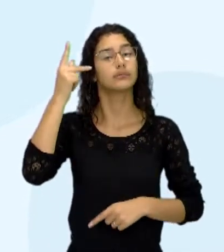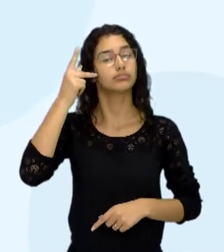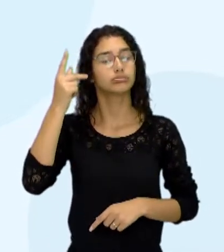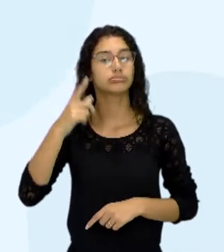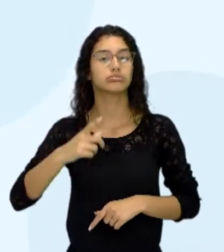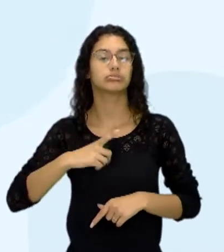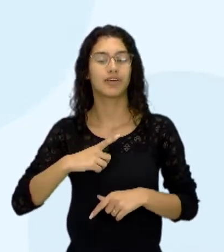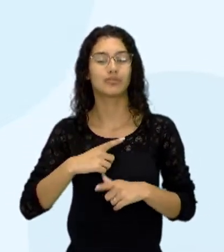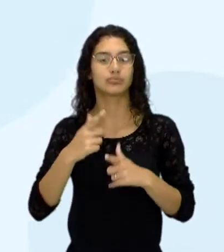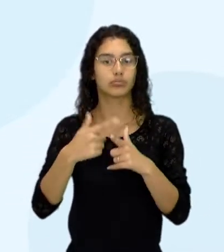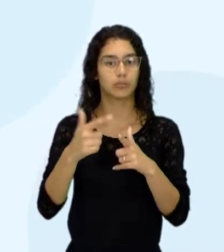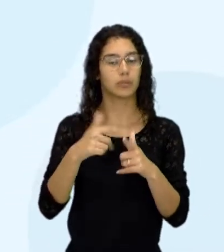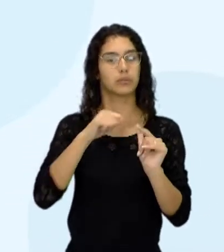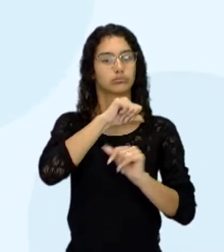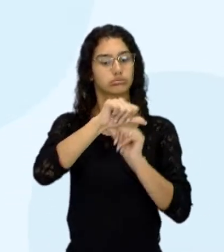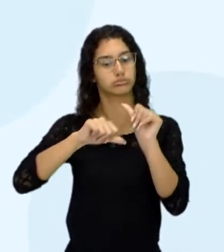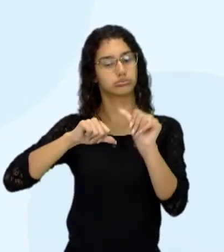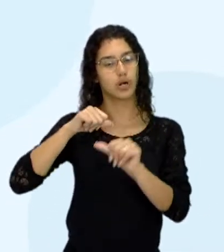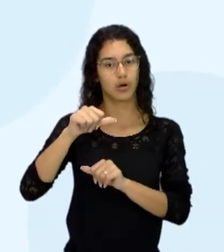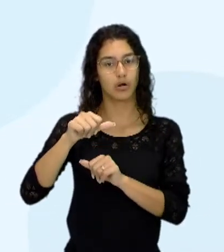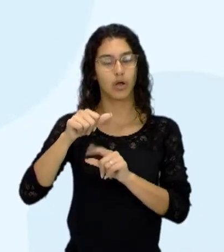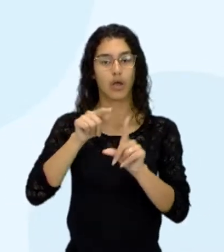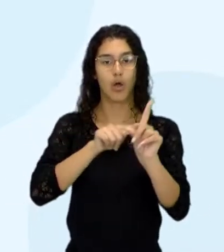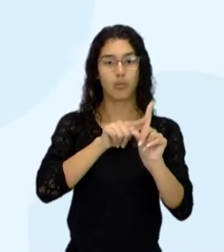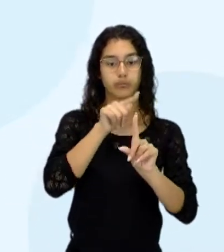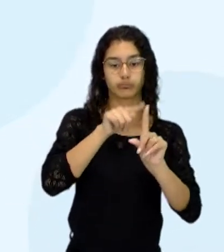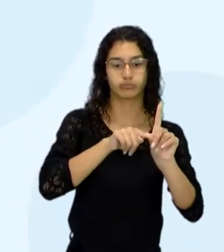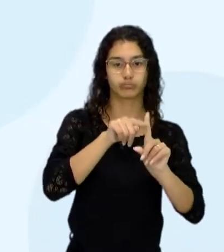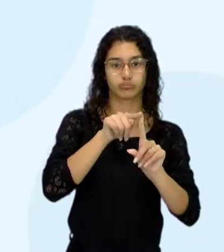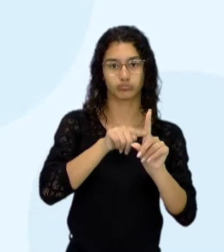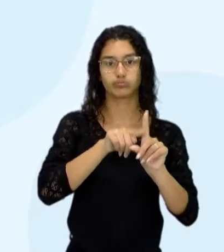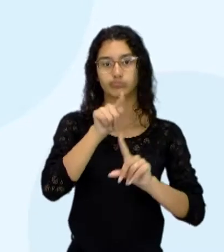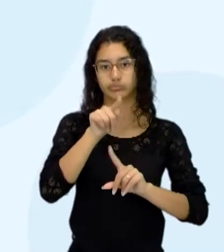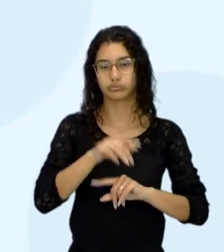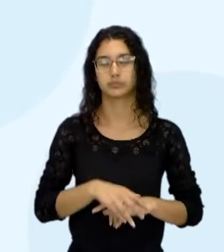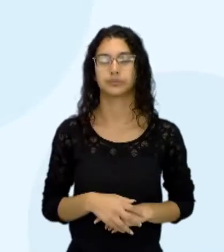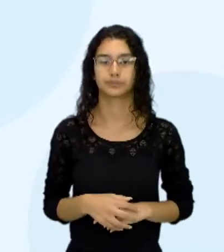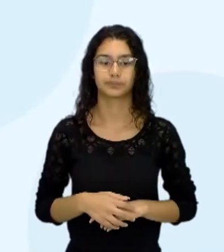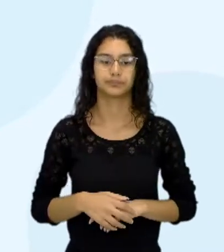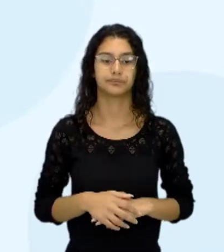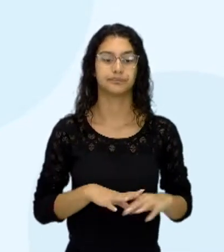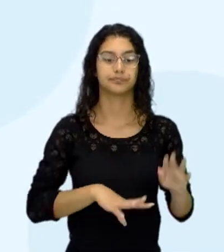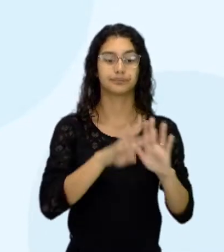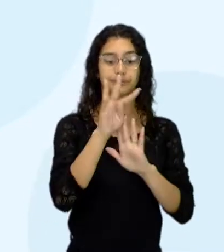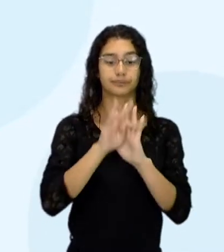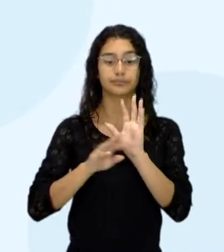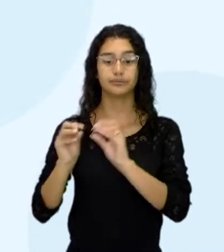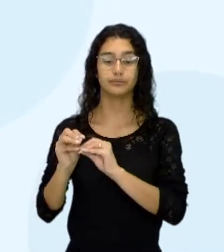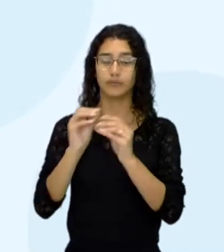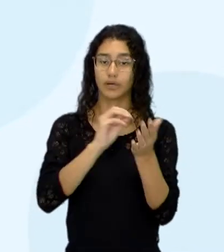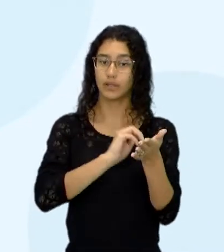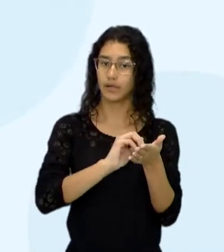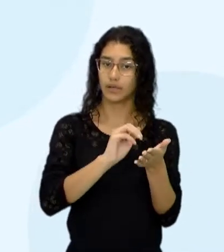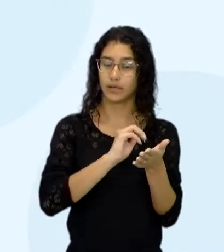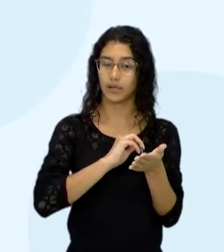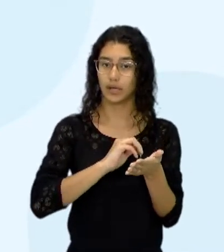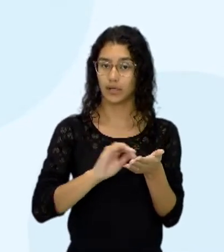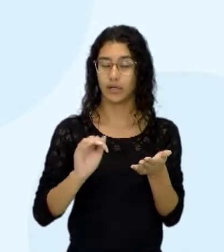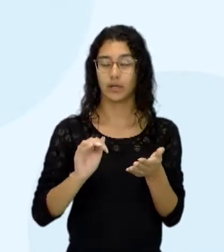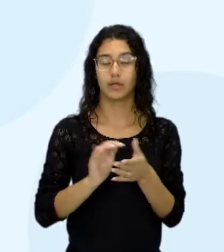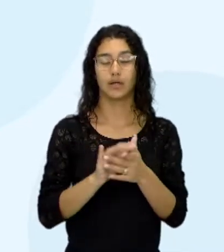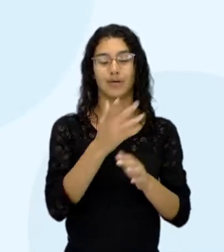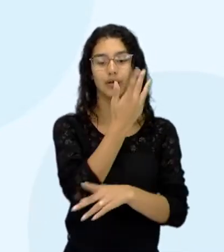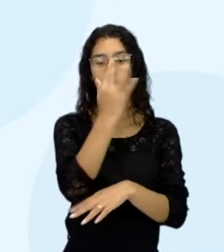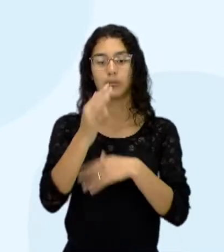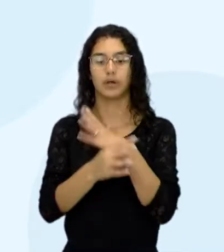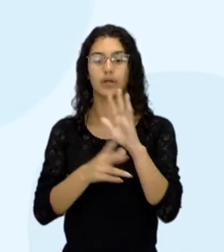uma mudança muito grande com a mudança com o clima, né? Texto entregue para a Secretaria Ambiental de São Paulo